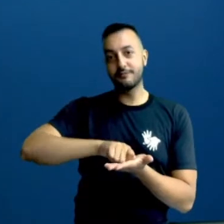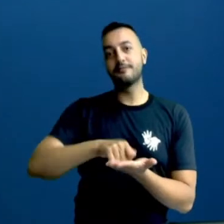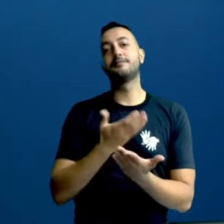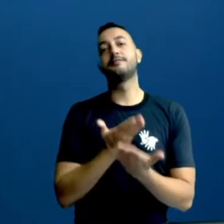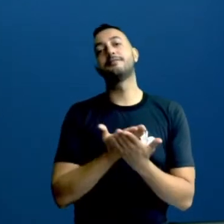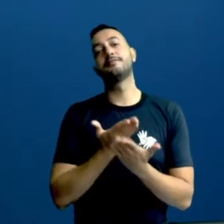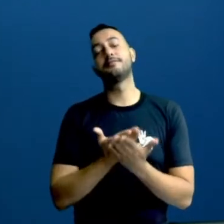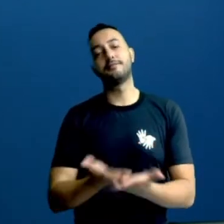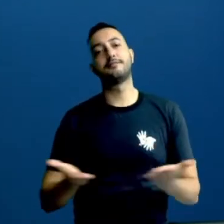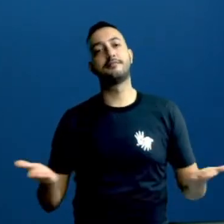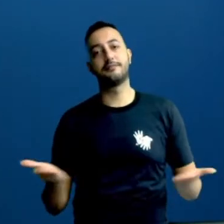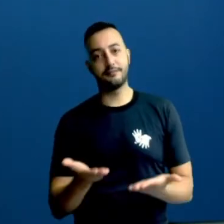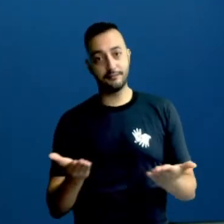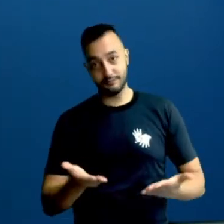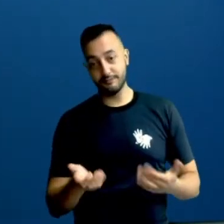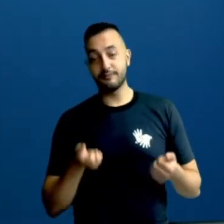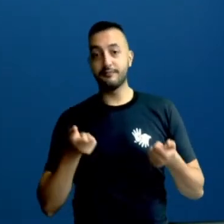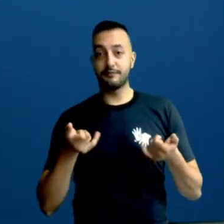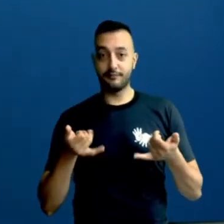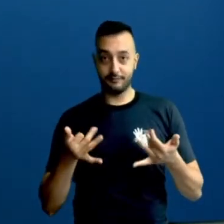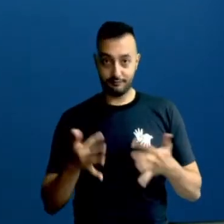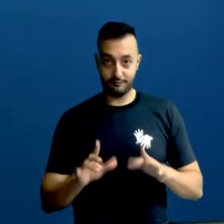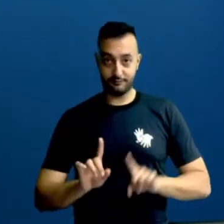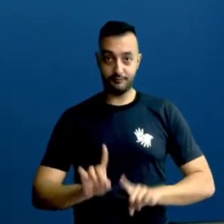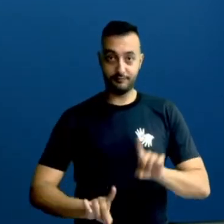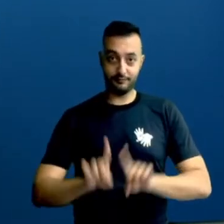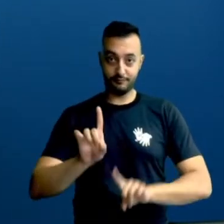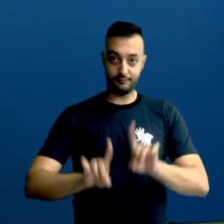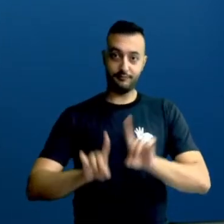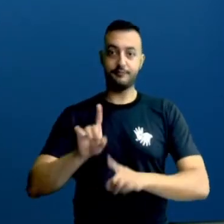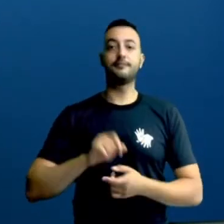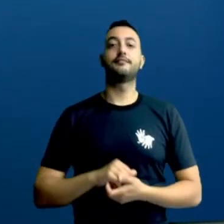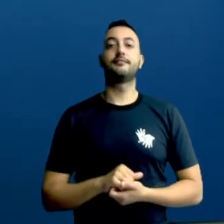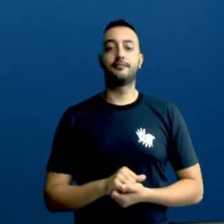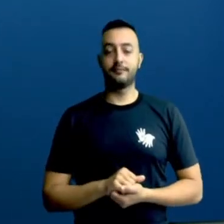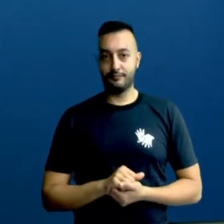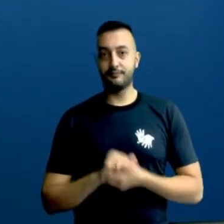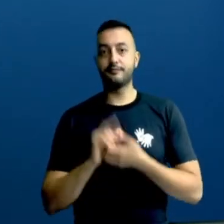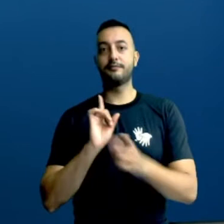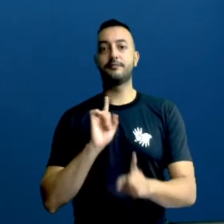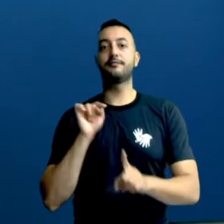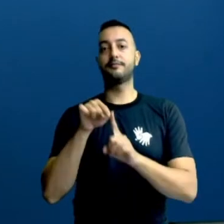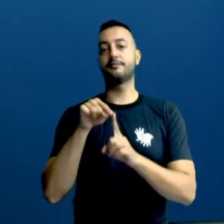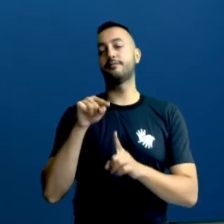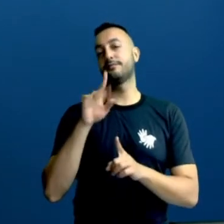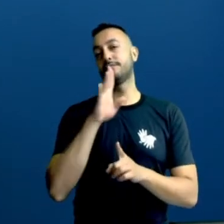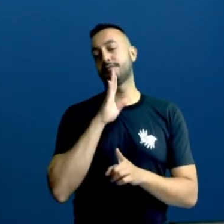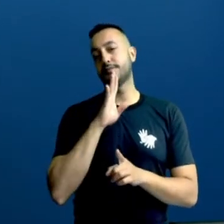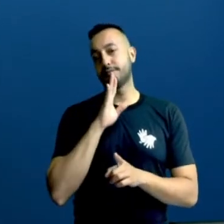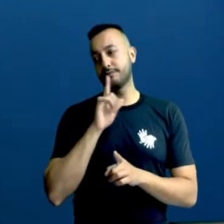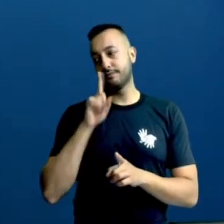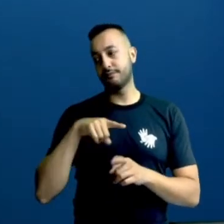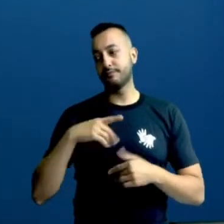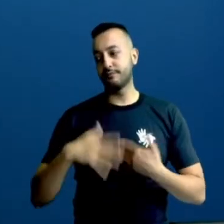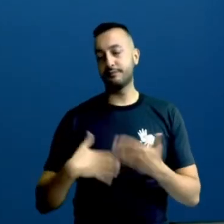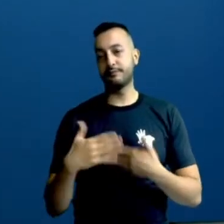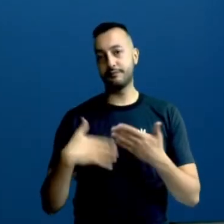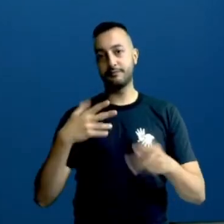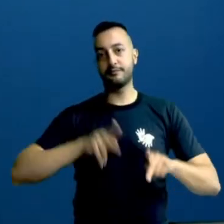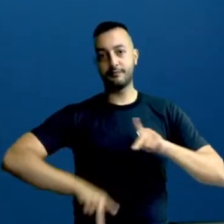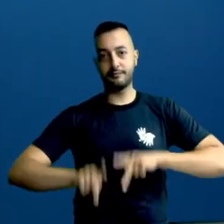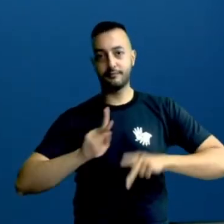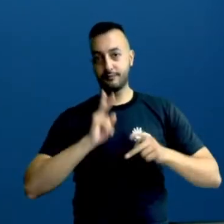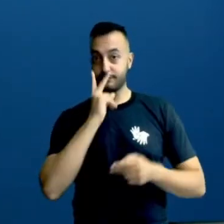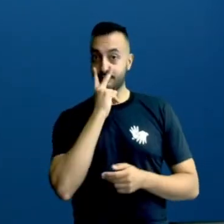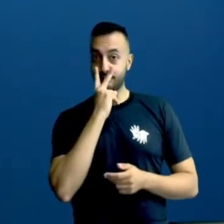Nossa aula hoje, nós iremos trabalhar com probabilidade e estatística e o nosso objeto de conhecimento é o crescimento da população